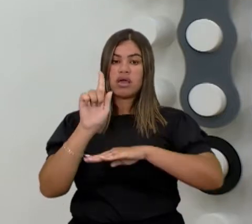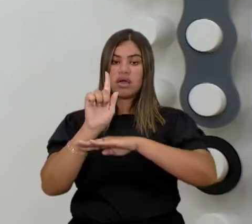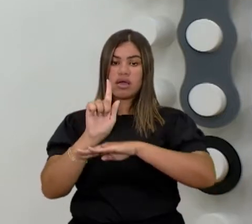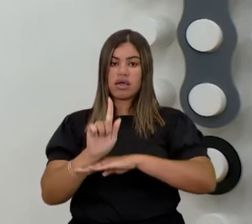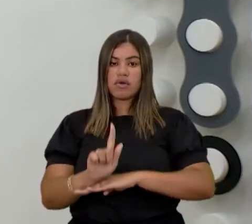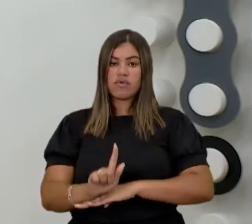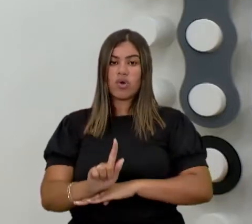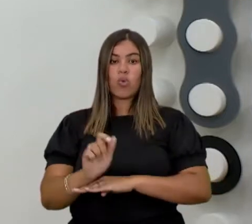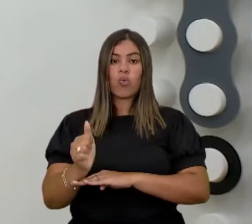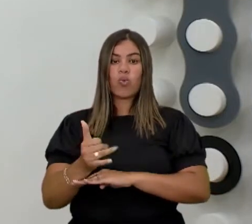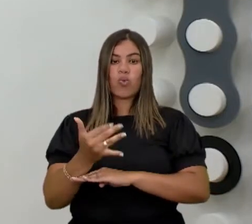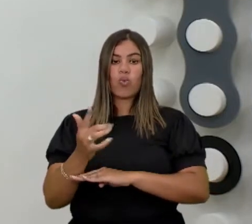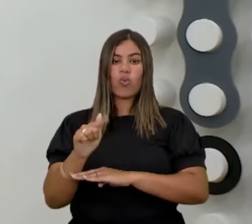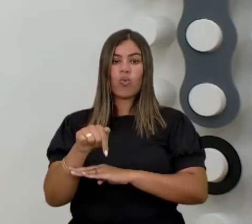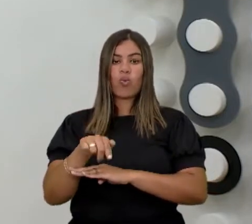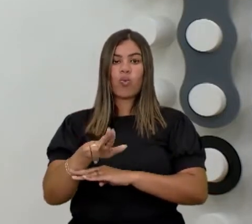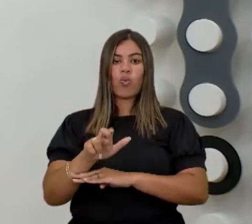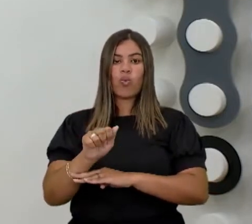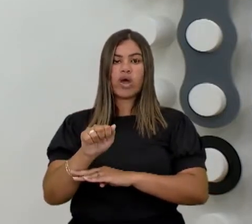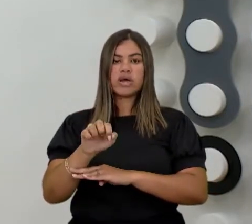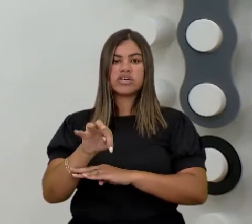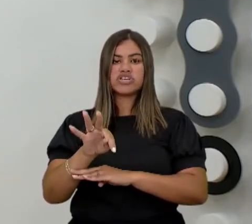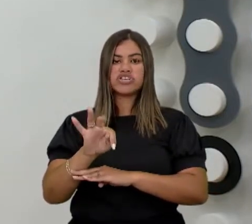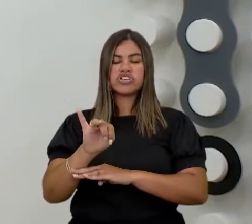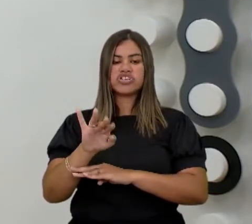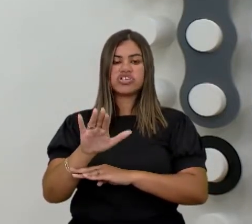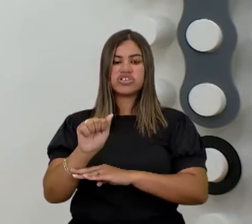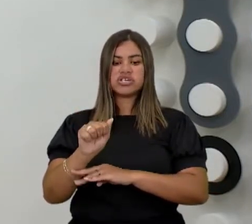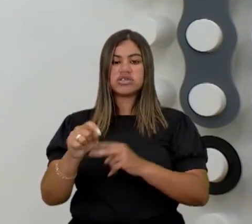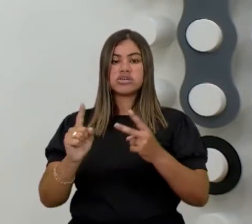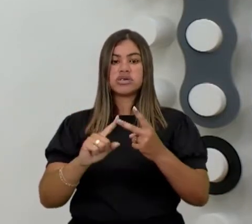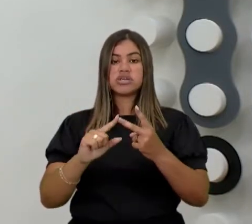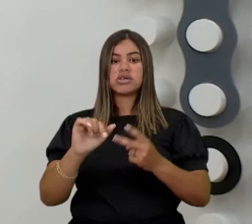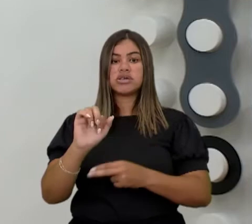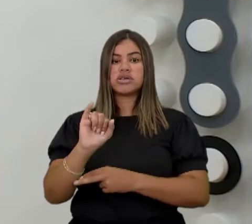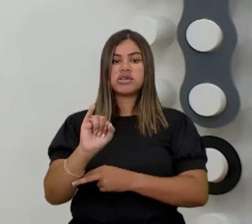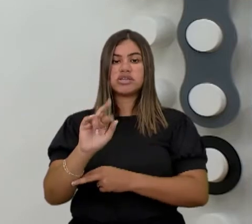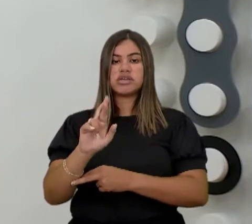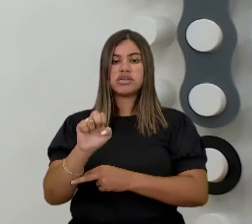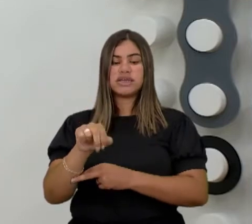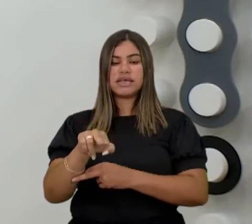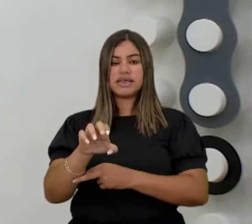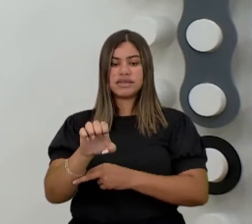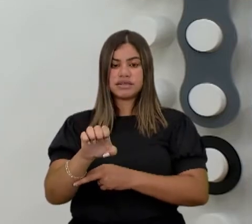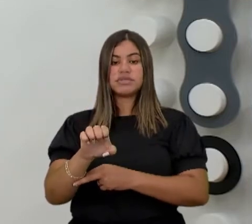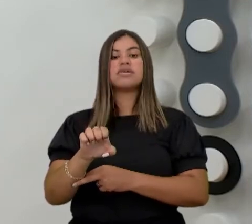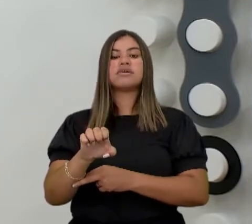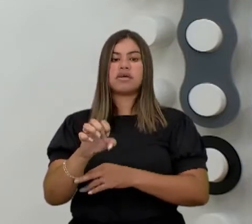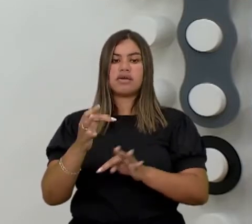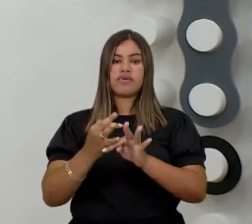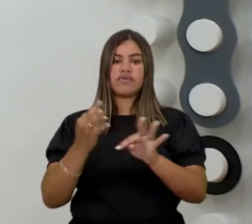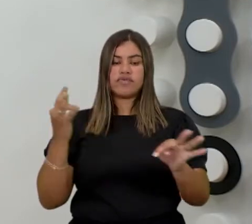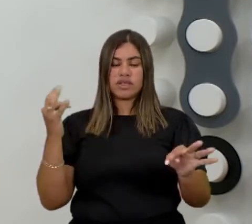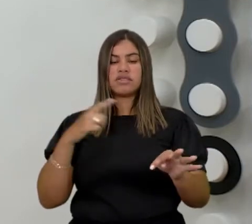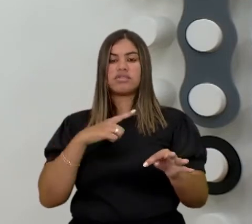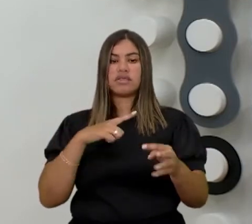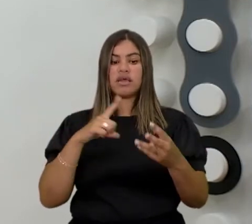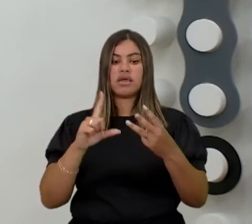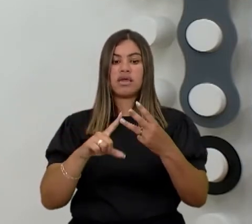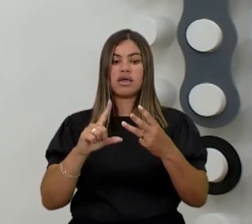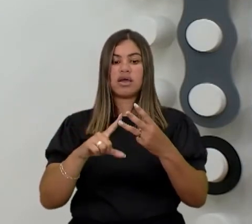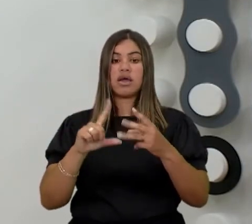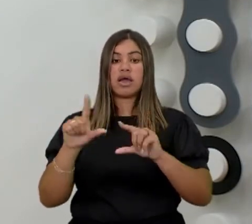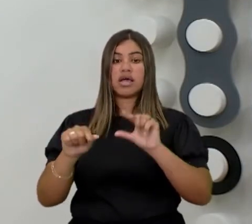quântica, né, em loop, que foi que eu achei, a teoria em M, né, tudo isso aí através da física quântica, a